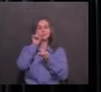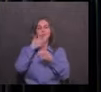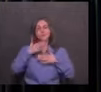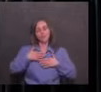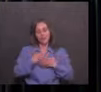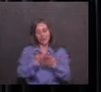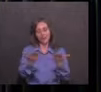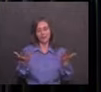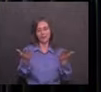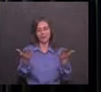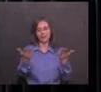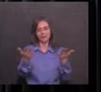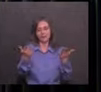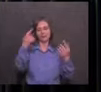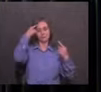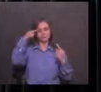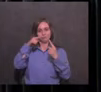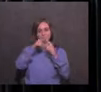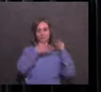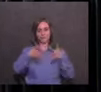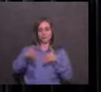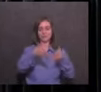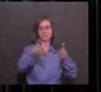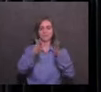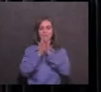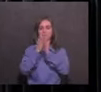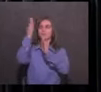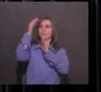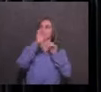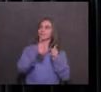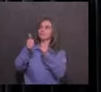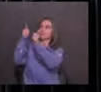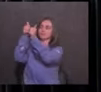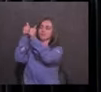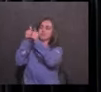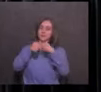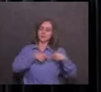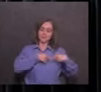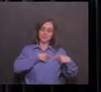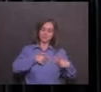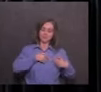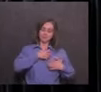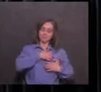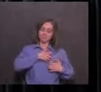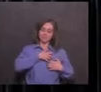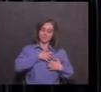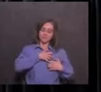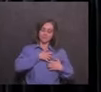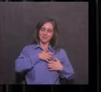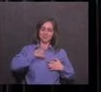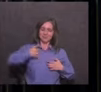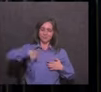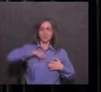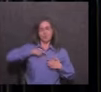nos leva a Deus. De coração inquieto, continuemos confiantes na